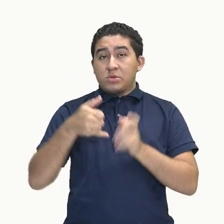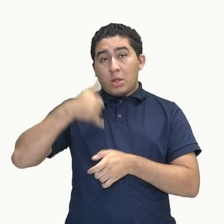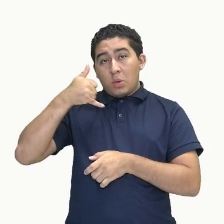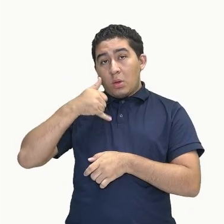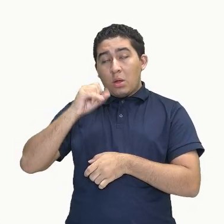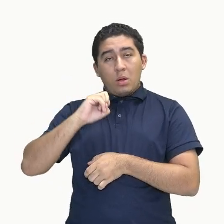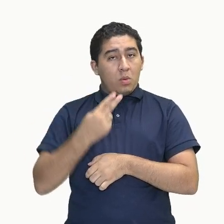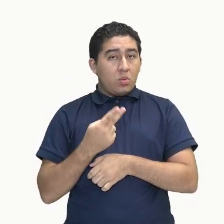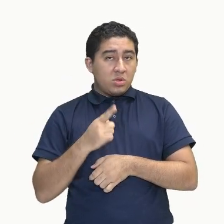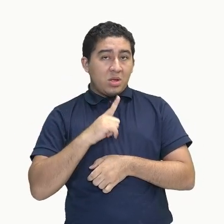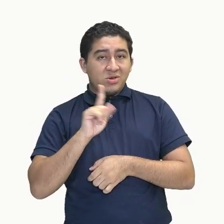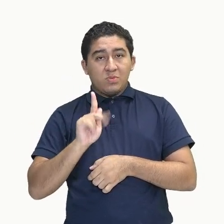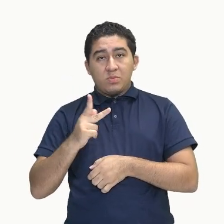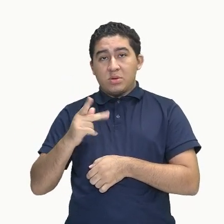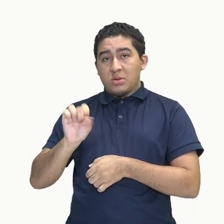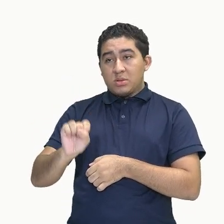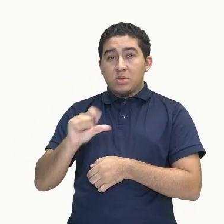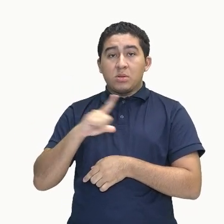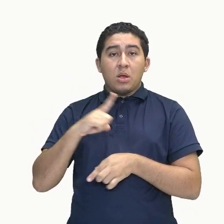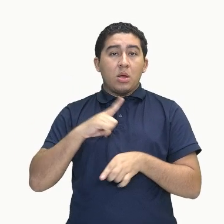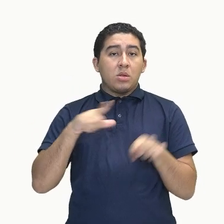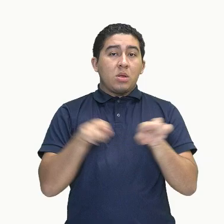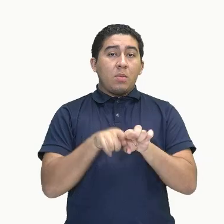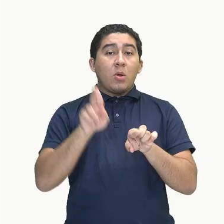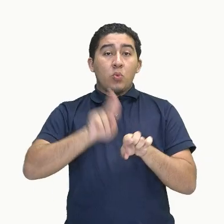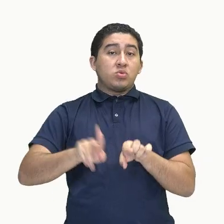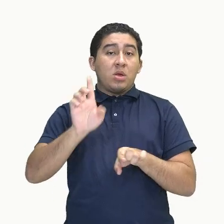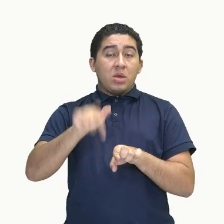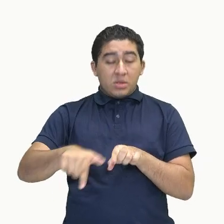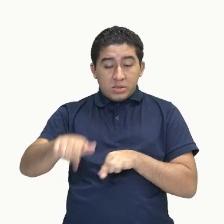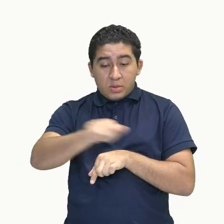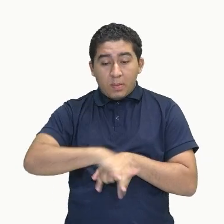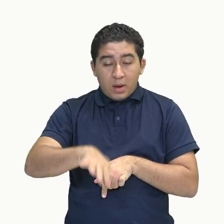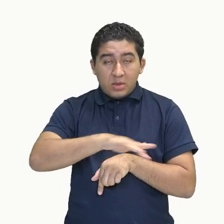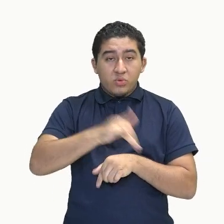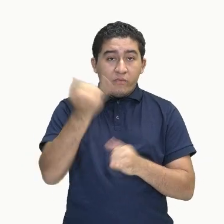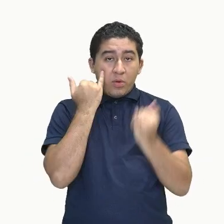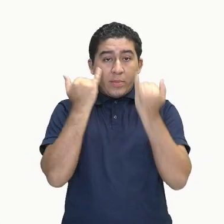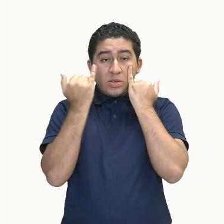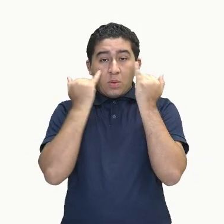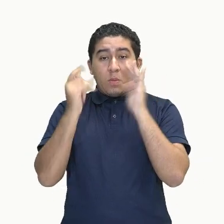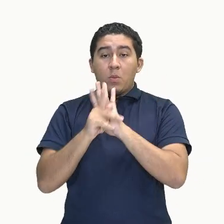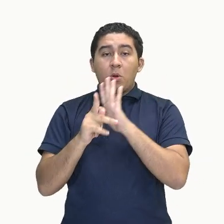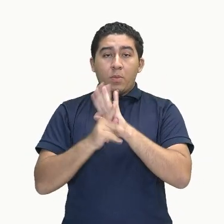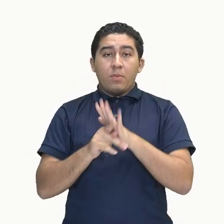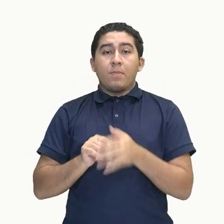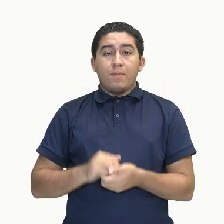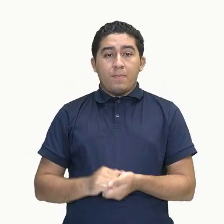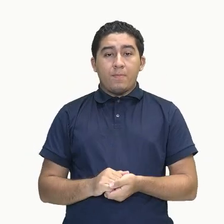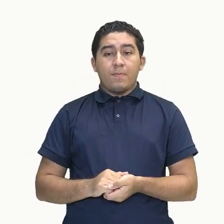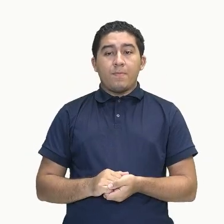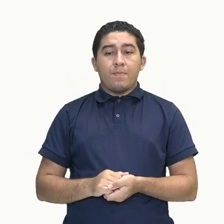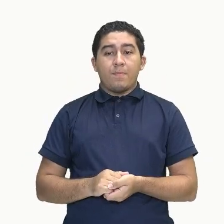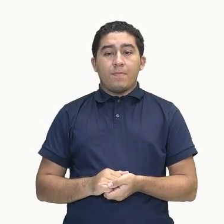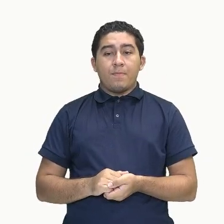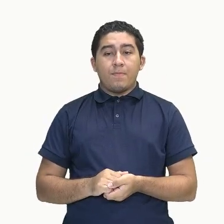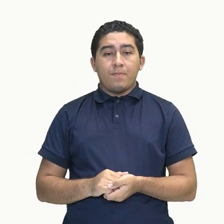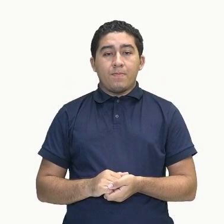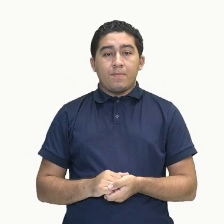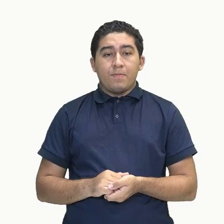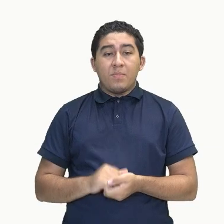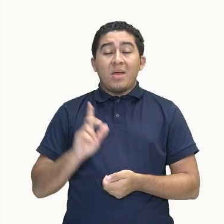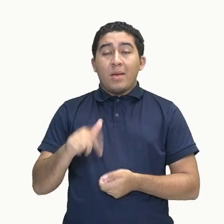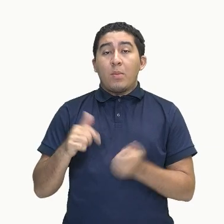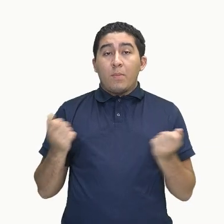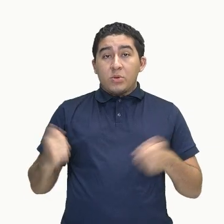de localização, e ele vai utilizar essa base de dados, né, suas coordenadas geográficas. Então, é uma forma de